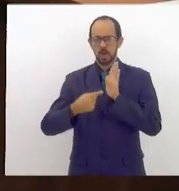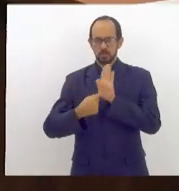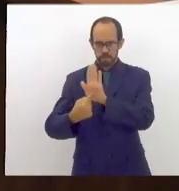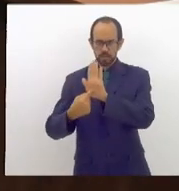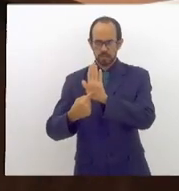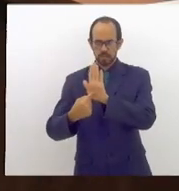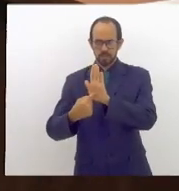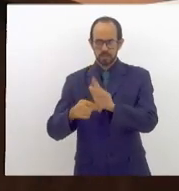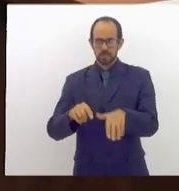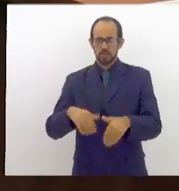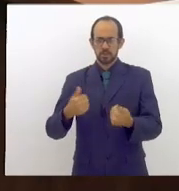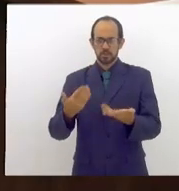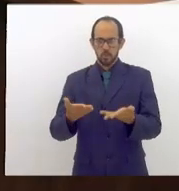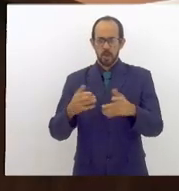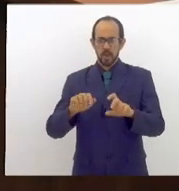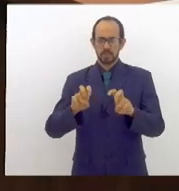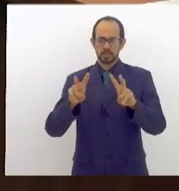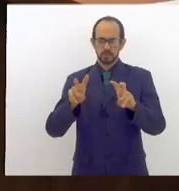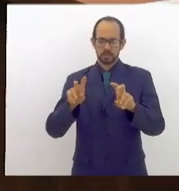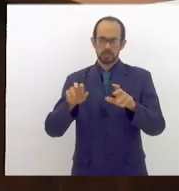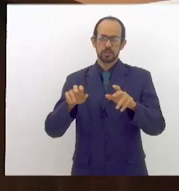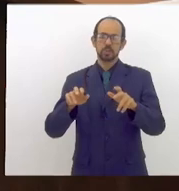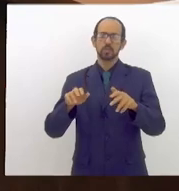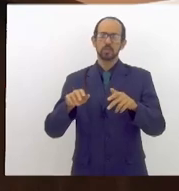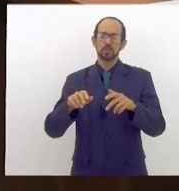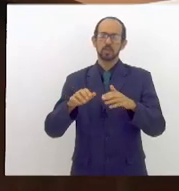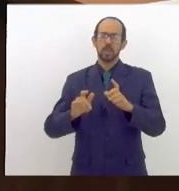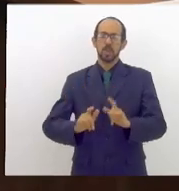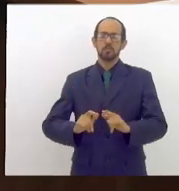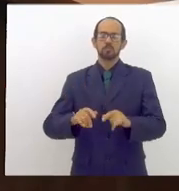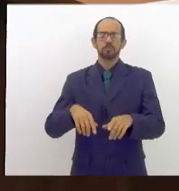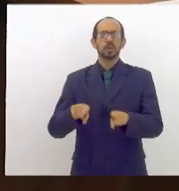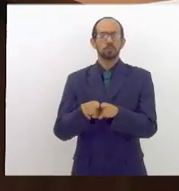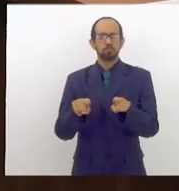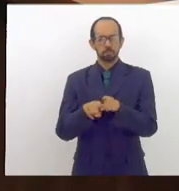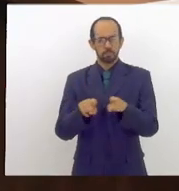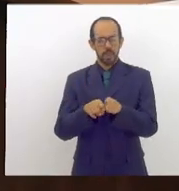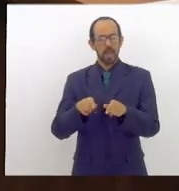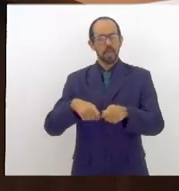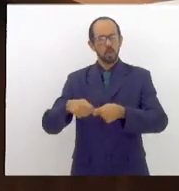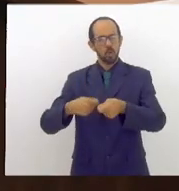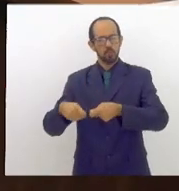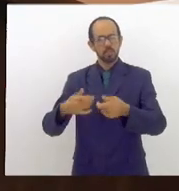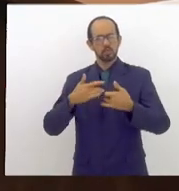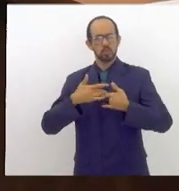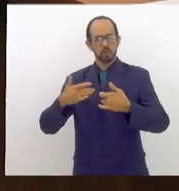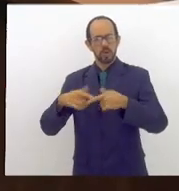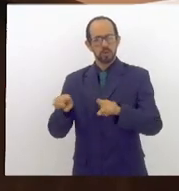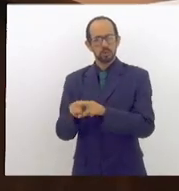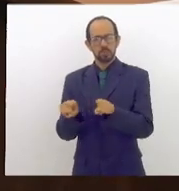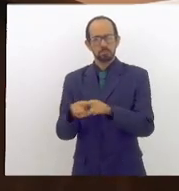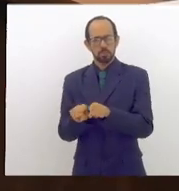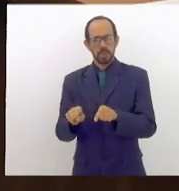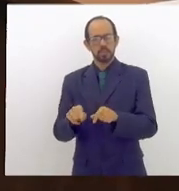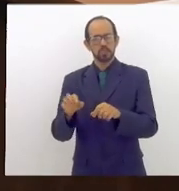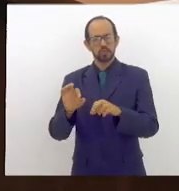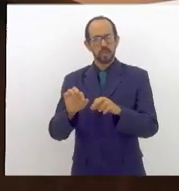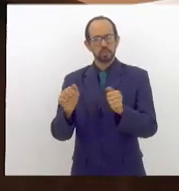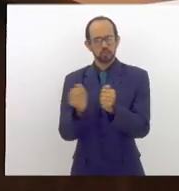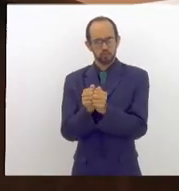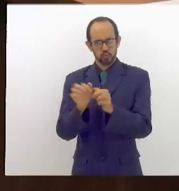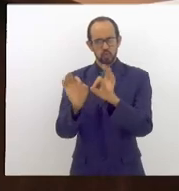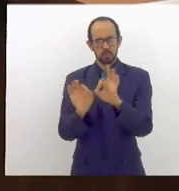Empreendimentos da economia Popular também pudesse ser contemplados por este microcrédito nas circunstâncias que o projeto prevê